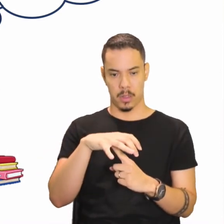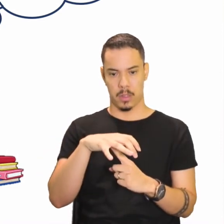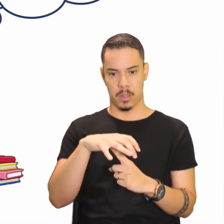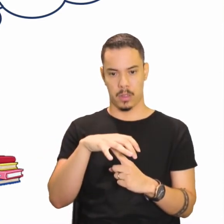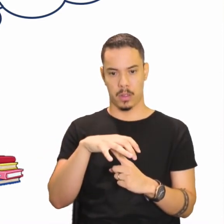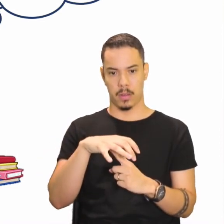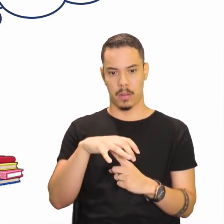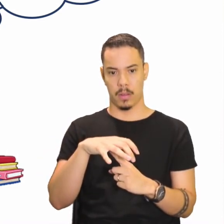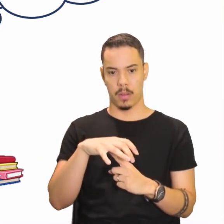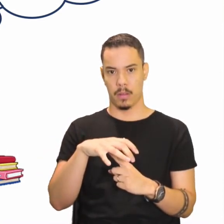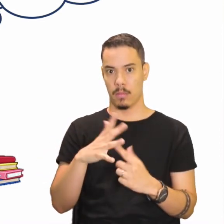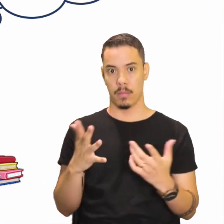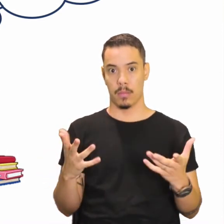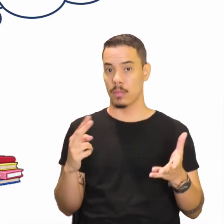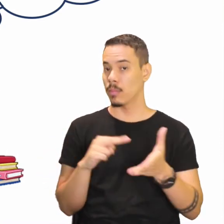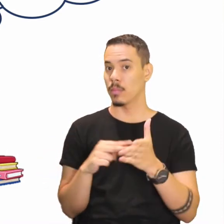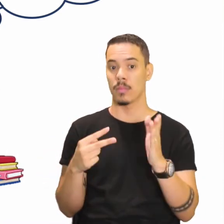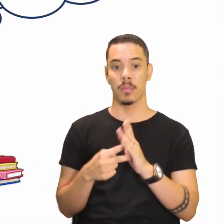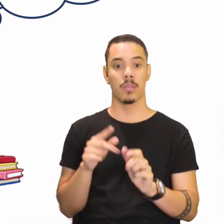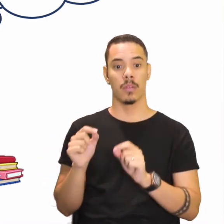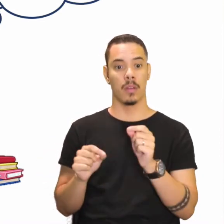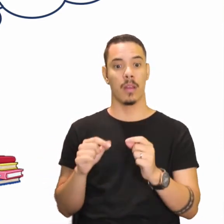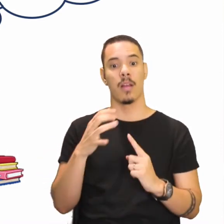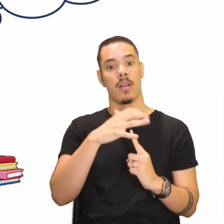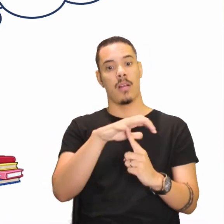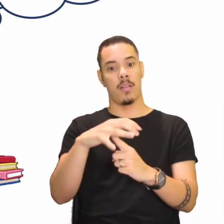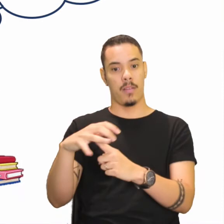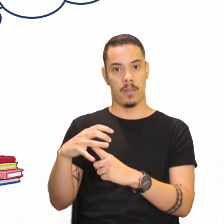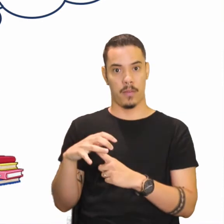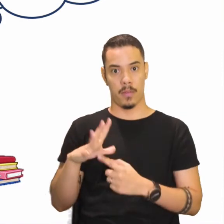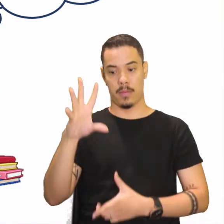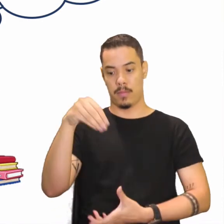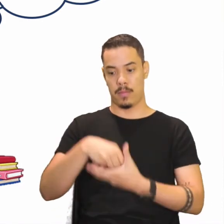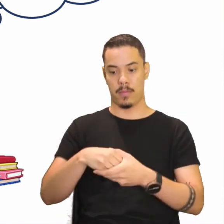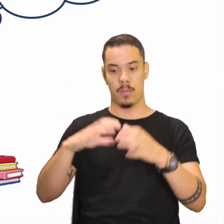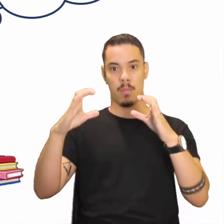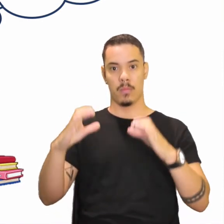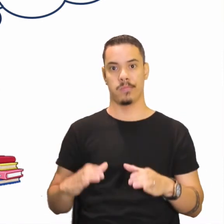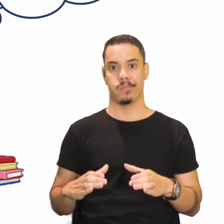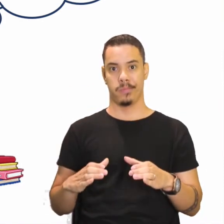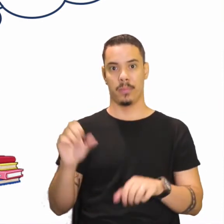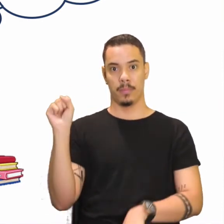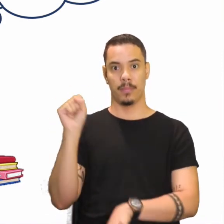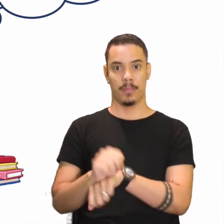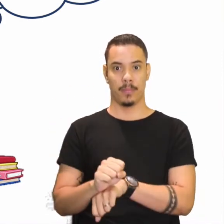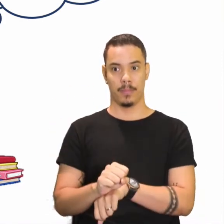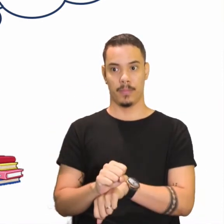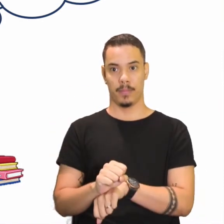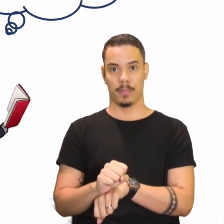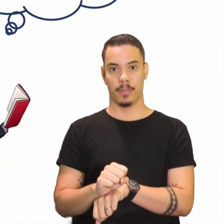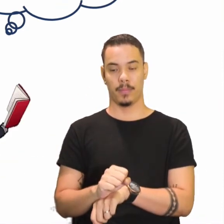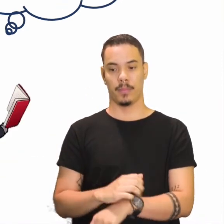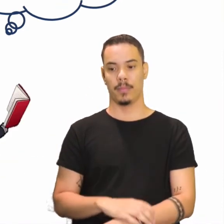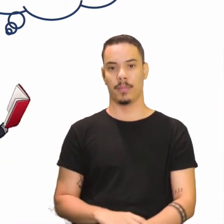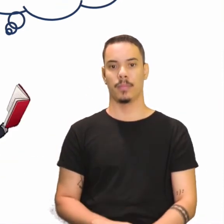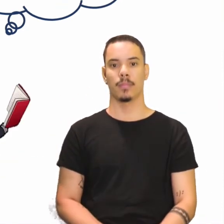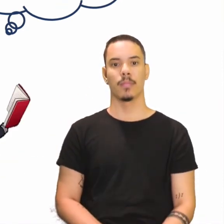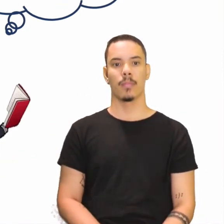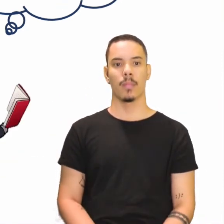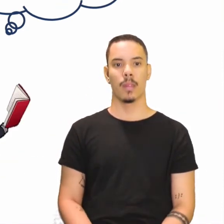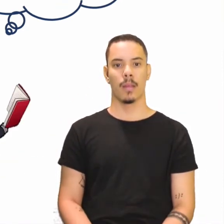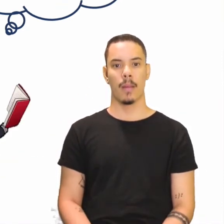bairro onde fica a feira. A feira fica no quê? No bairro, local parado. Tá bom? E